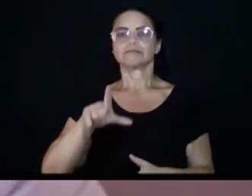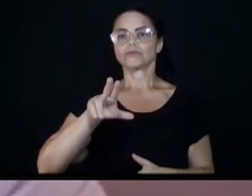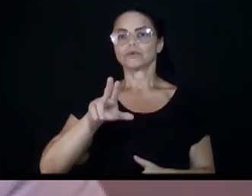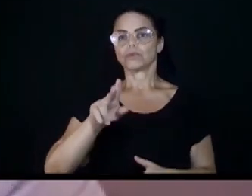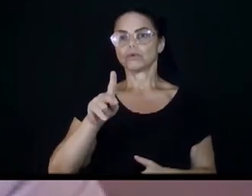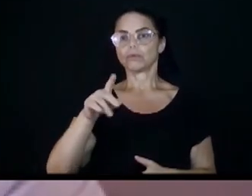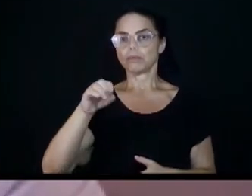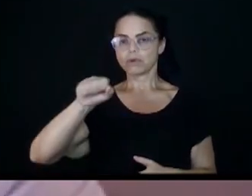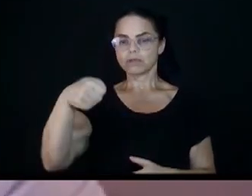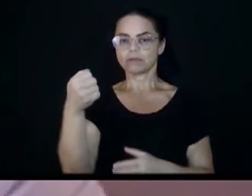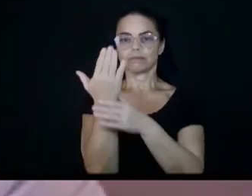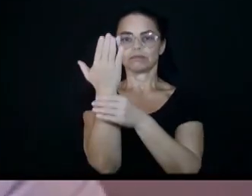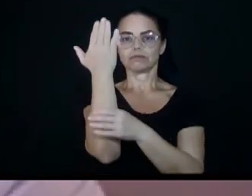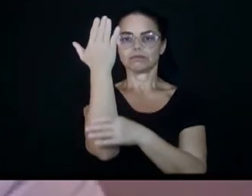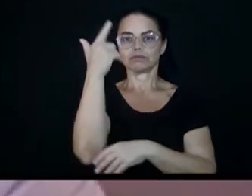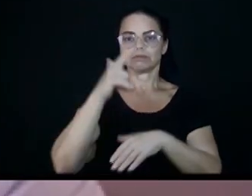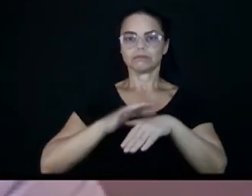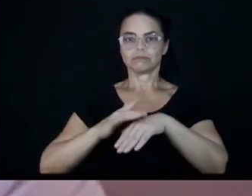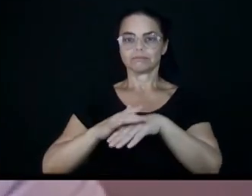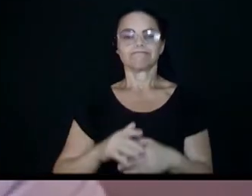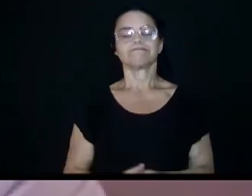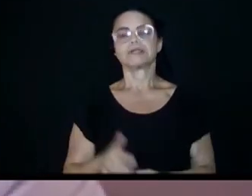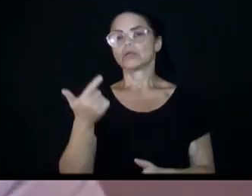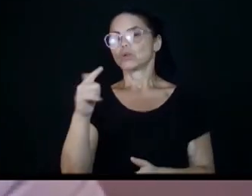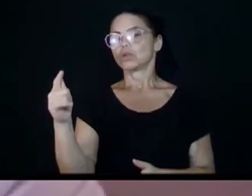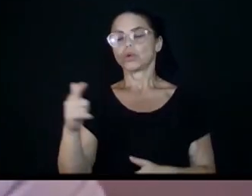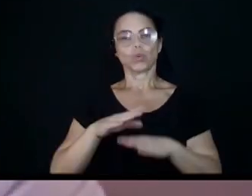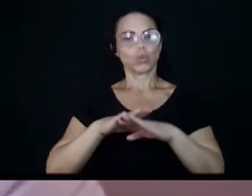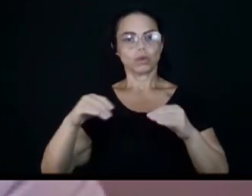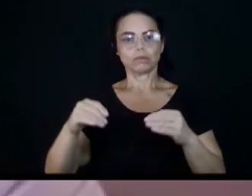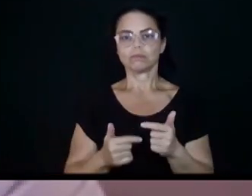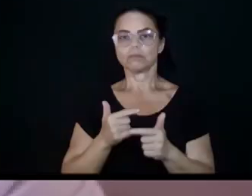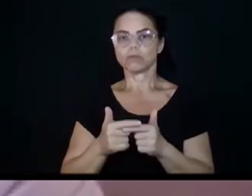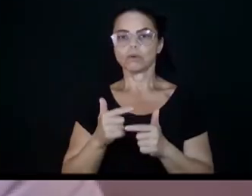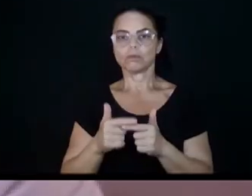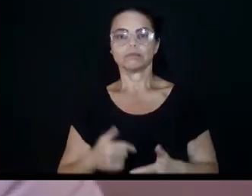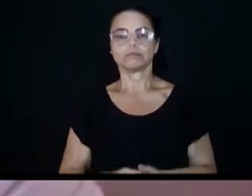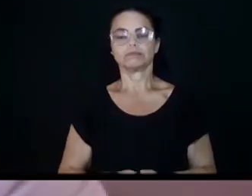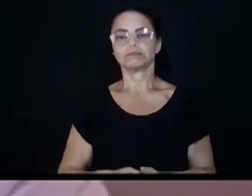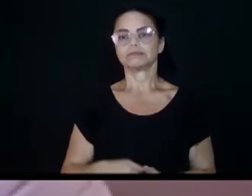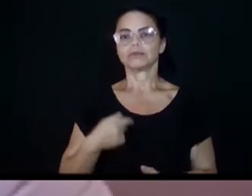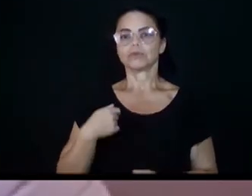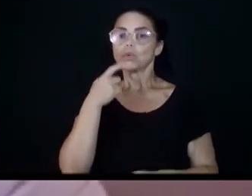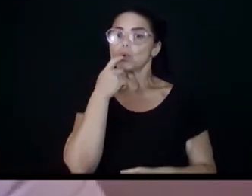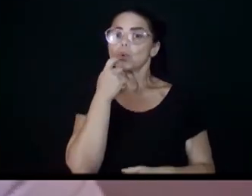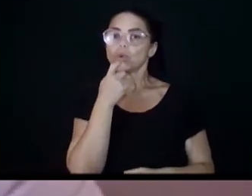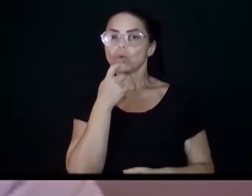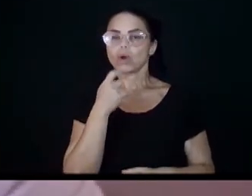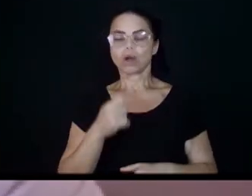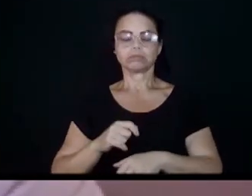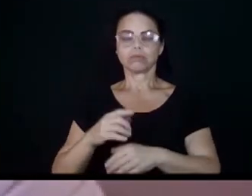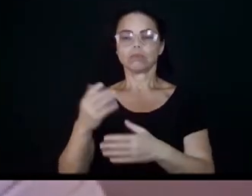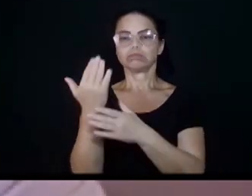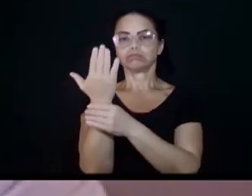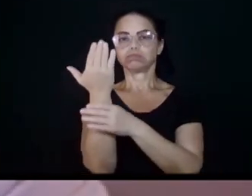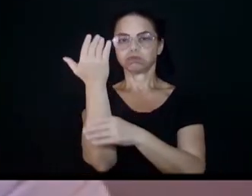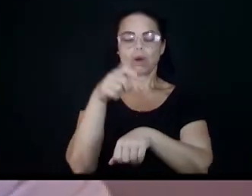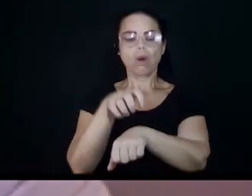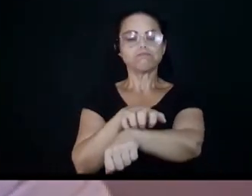doença autoimune. Por que ele é o protótipo? Porque ele é o melhor exemplo, dentro da nossa área, de uma